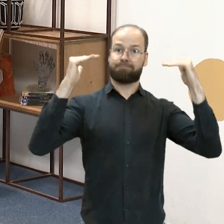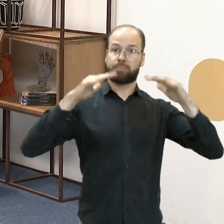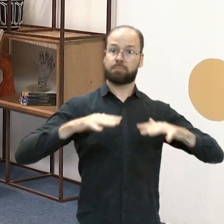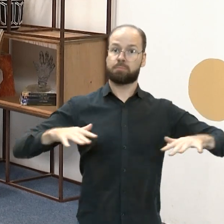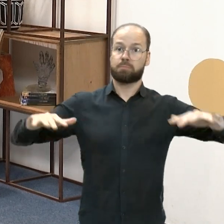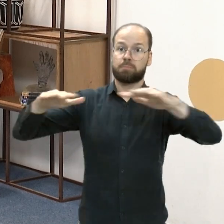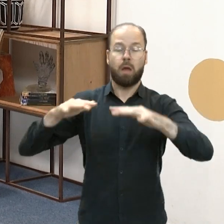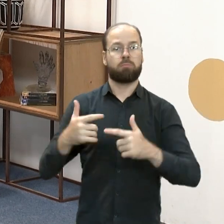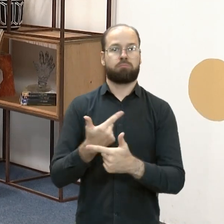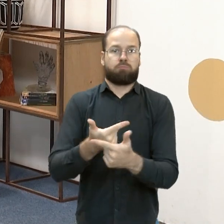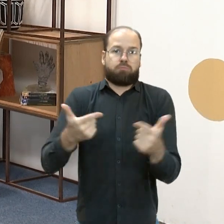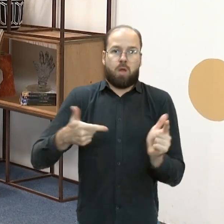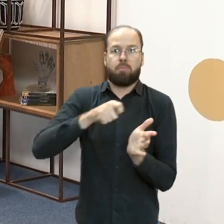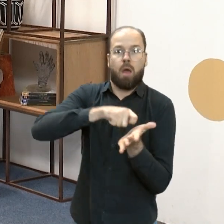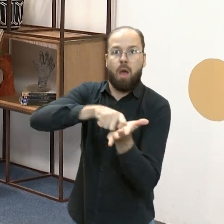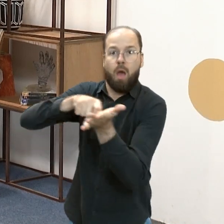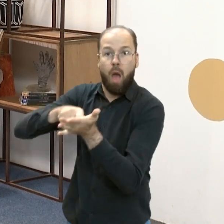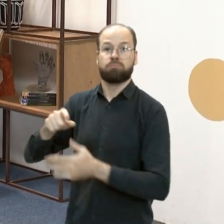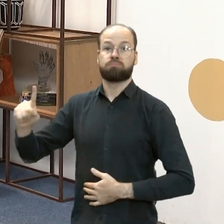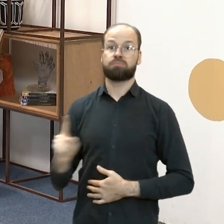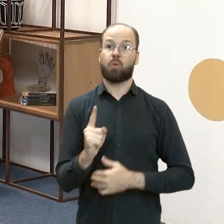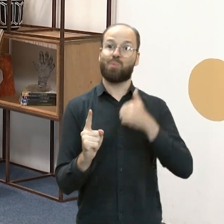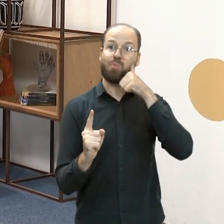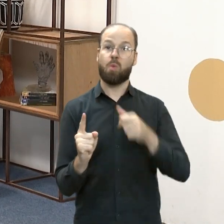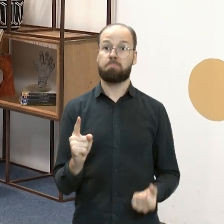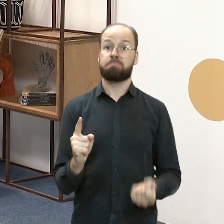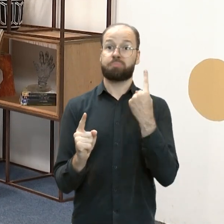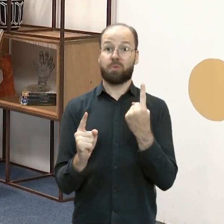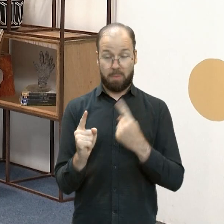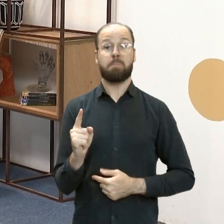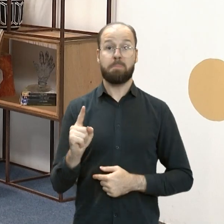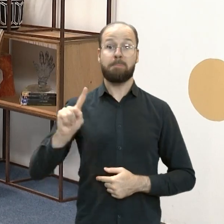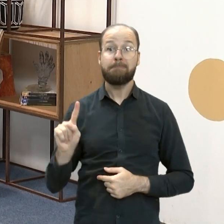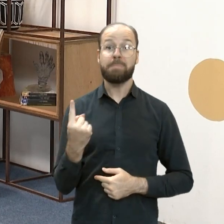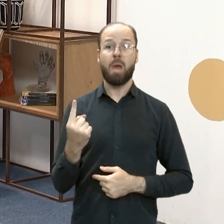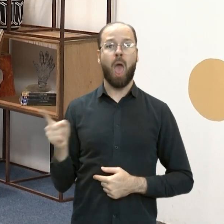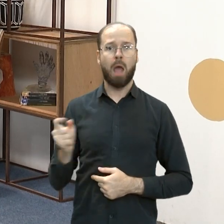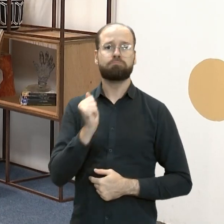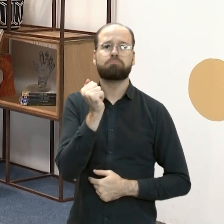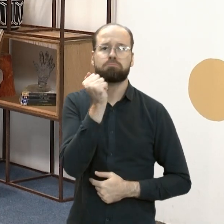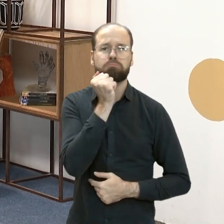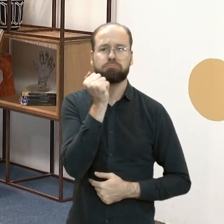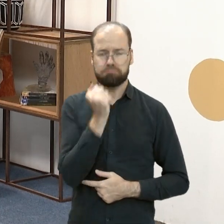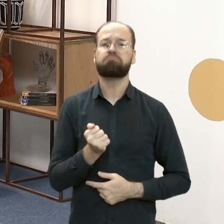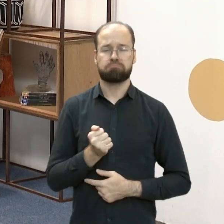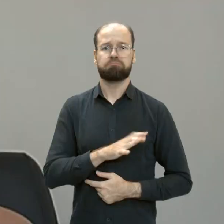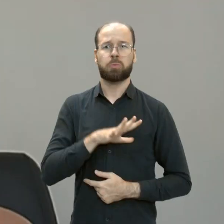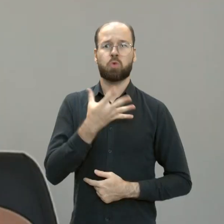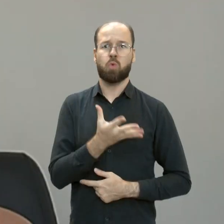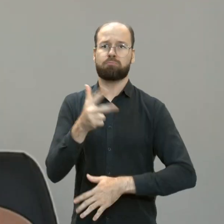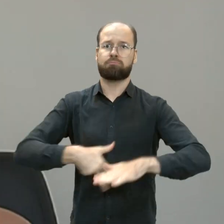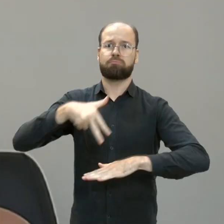ela ficou invisibilizada exatamente pelo fato de que uma mulher estava ousando sair daquele lugar que